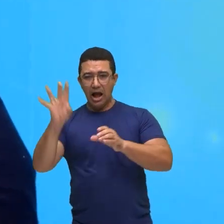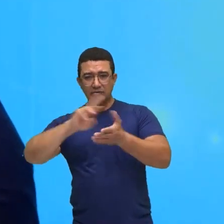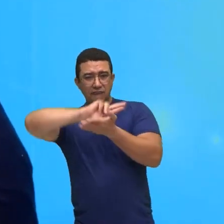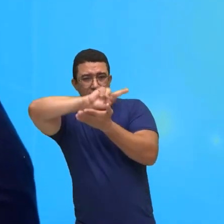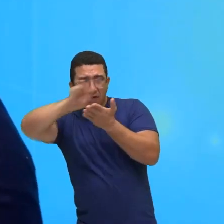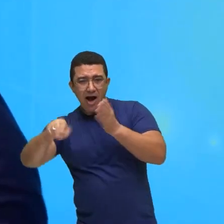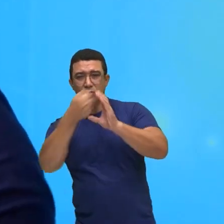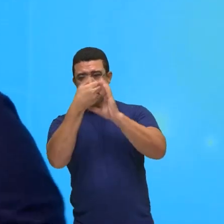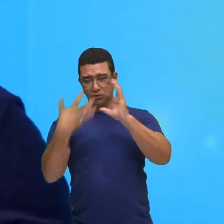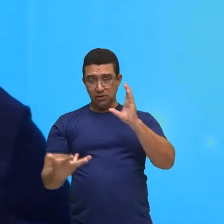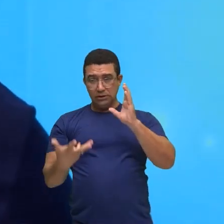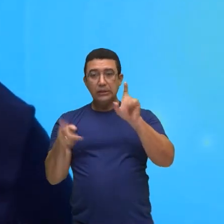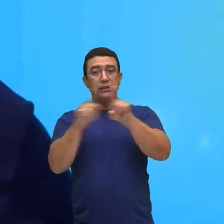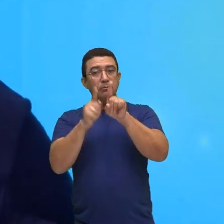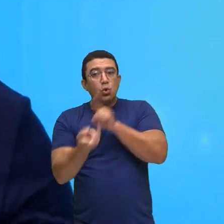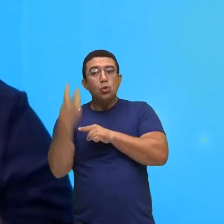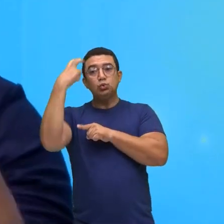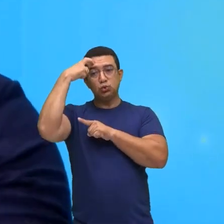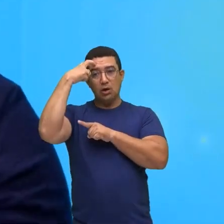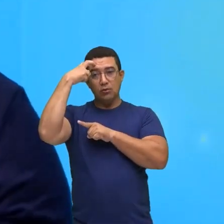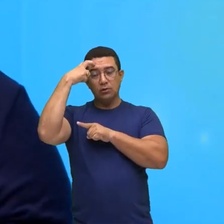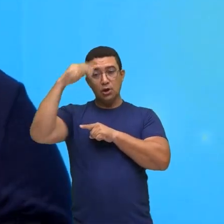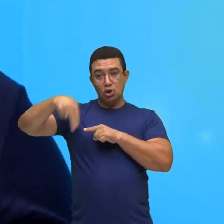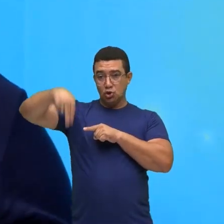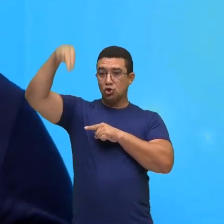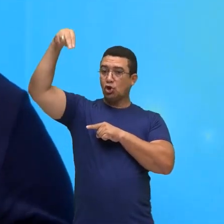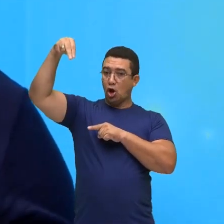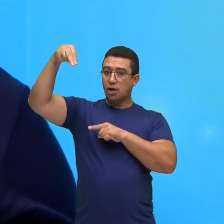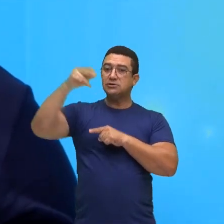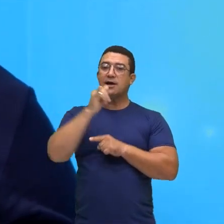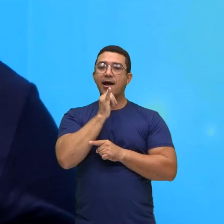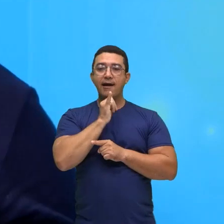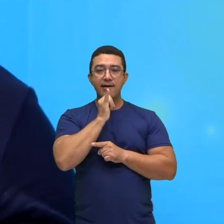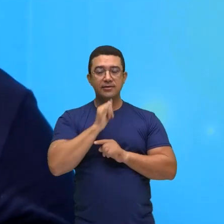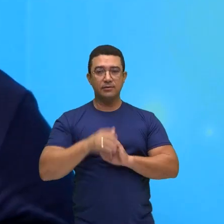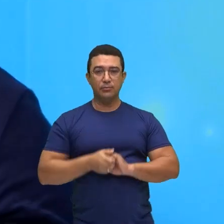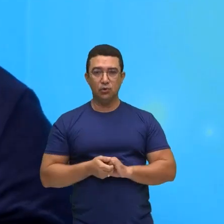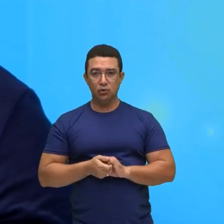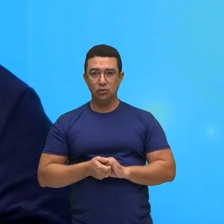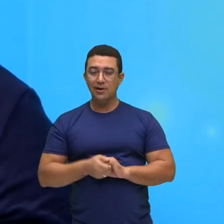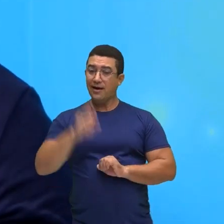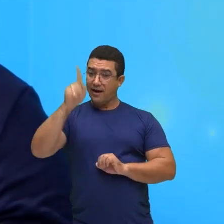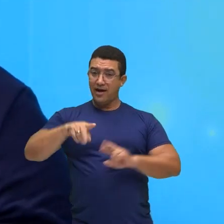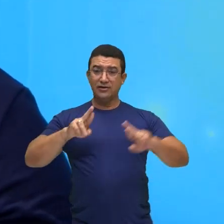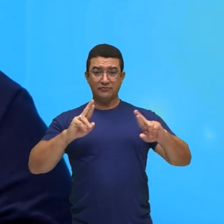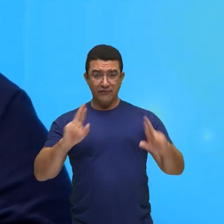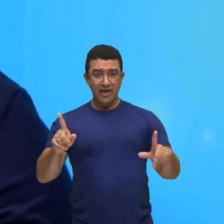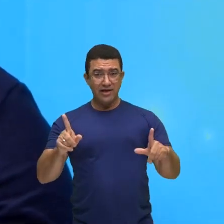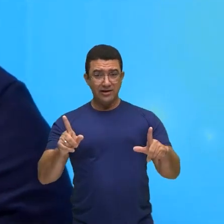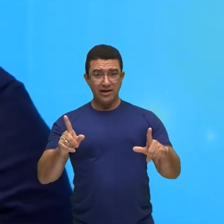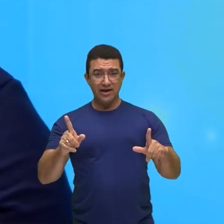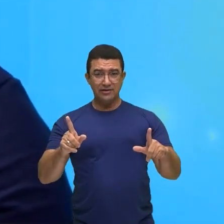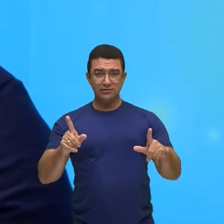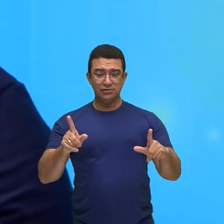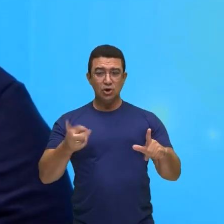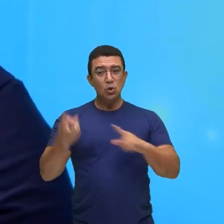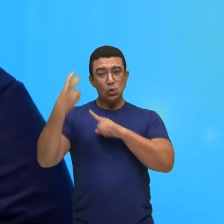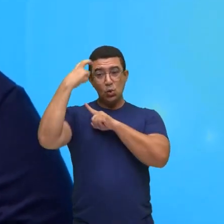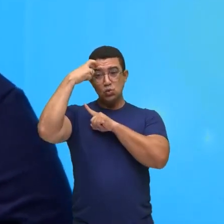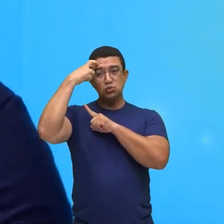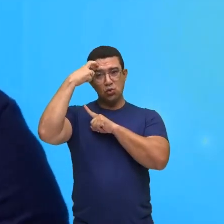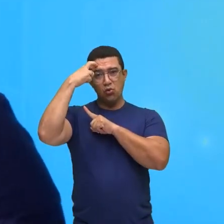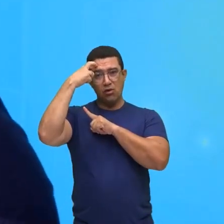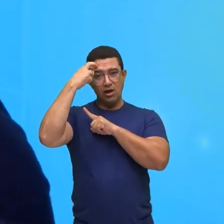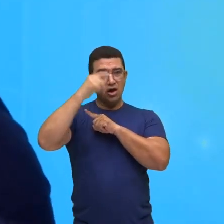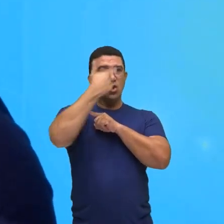o cultural. É por isso que a região norte do Brasil, por exemplo, ela se torna diferente do ponto de vista cultural